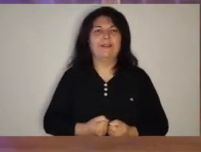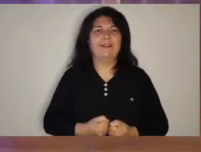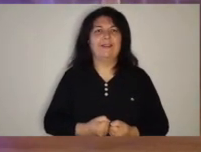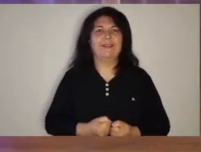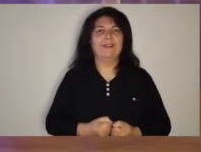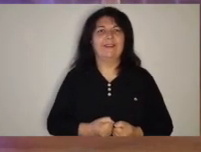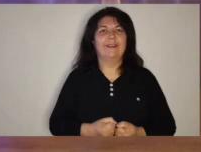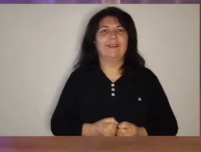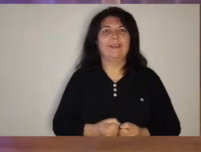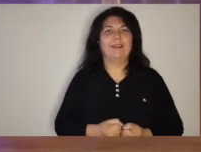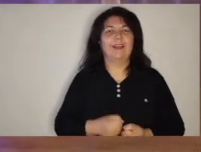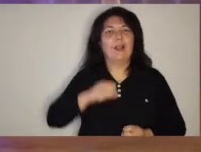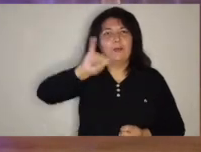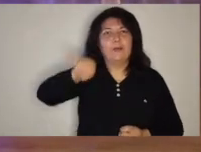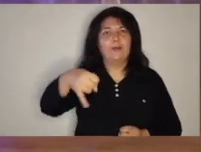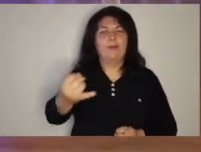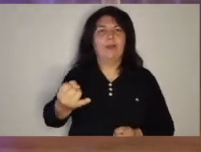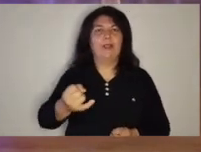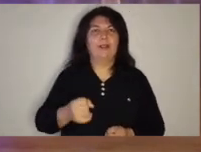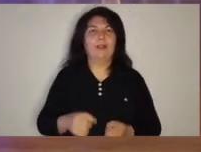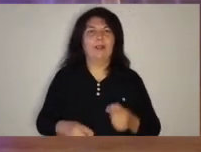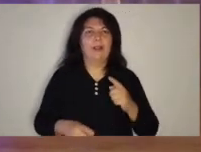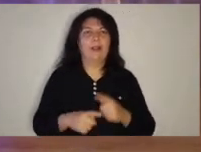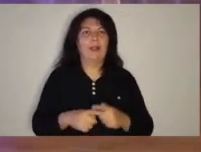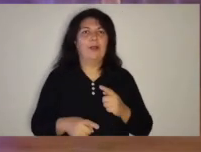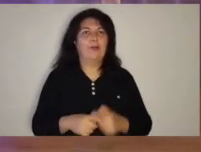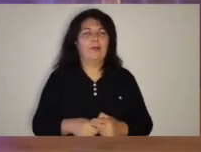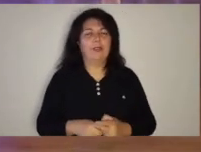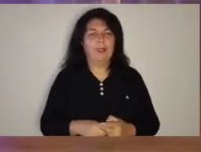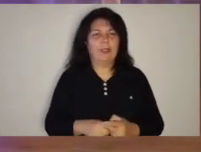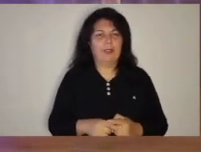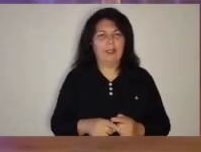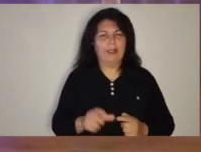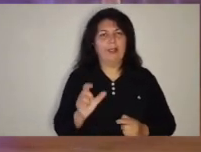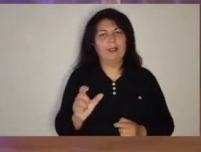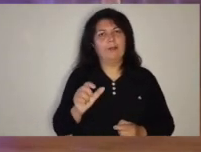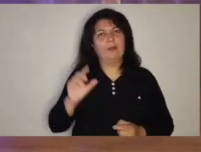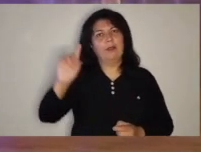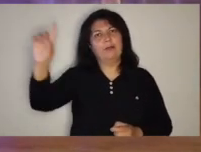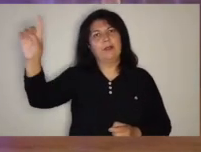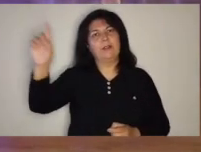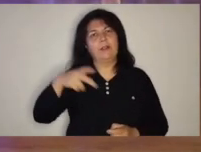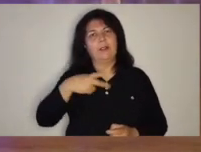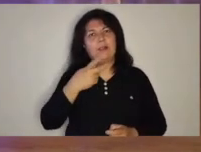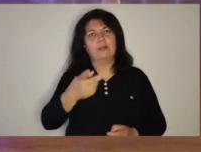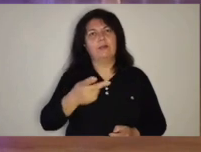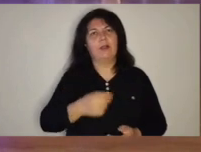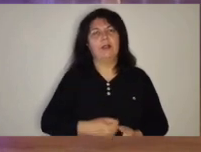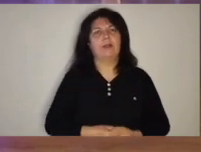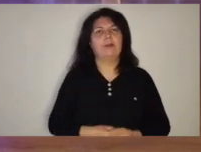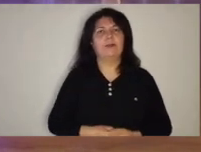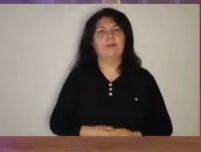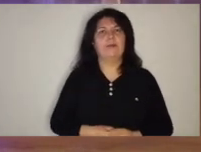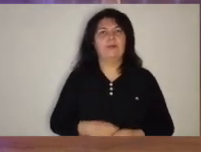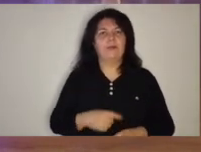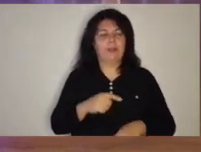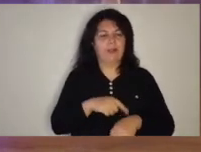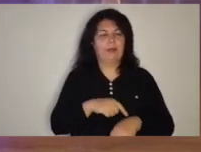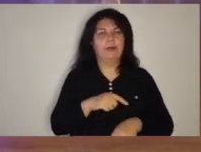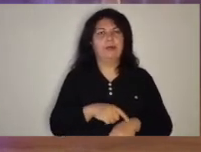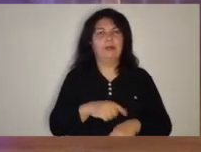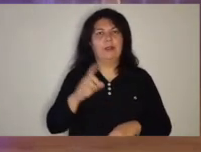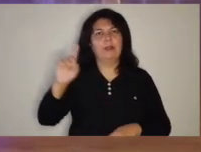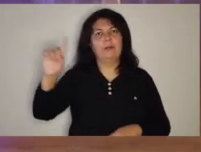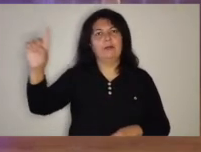Aproveite, porque diz na palavra do Senhor que haverá tempos que muita gente vai vir para as igrejas,